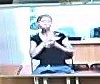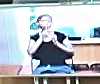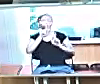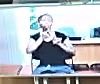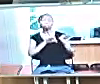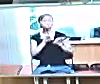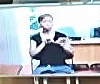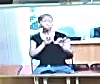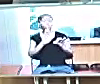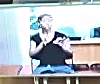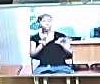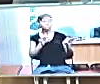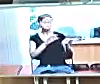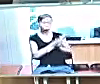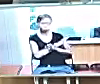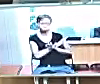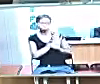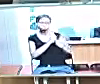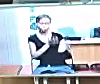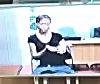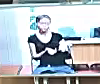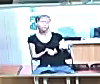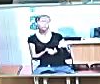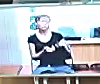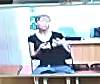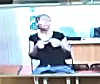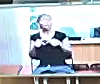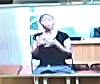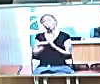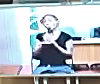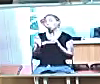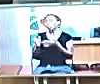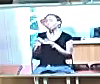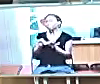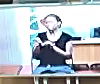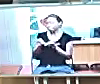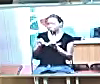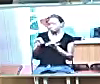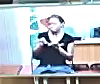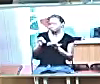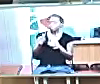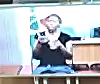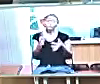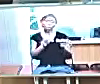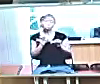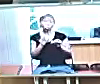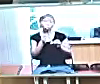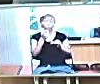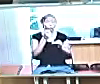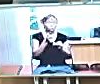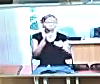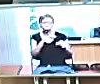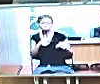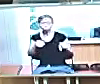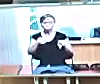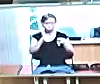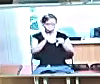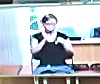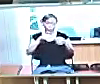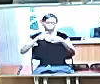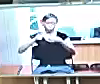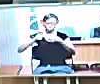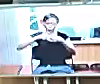que já foram executados outros projetos que estão em fase de execução e outros estão em fase de celebração de convênio o